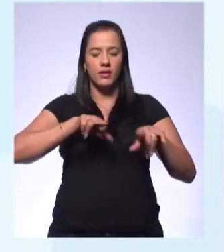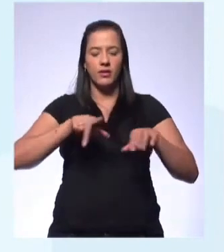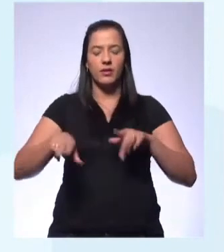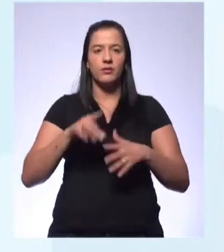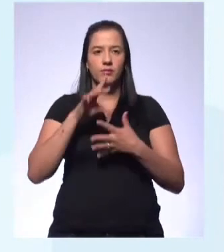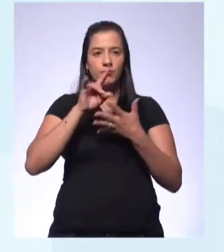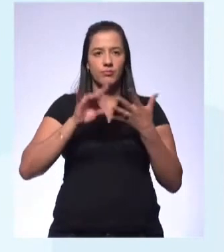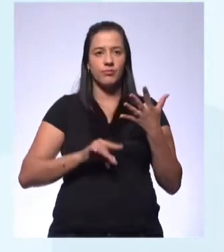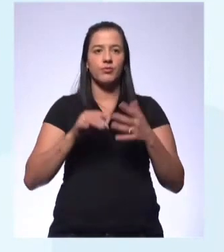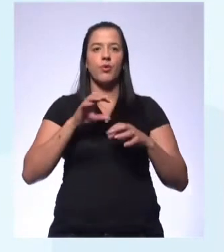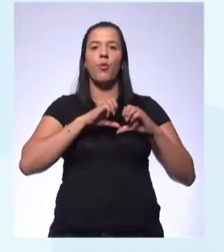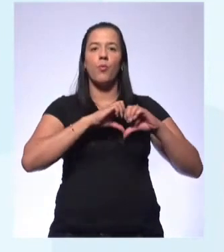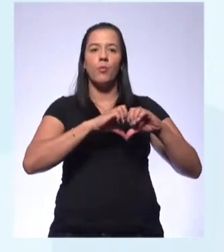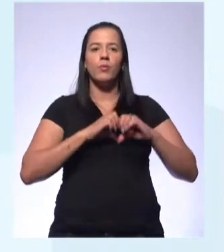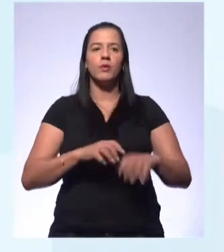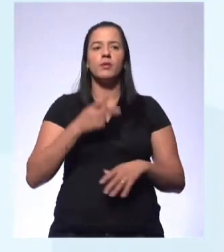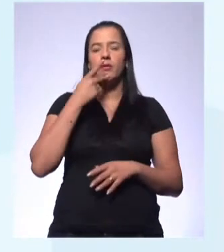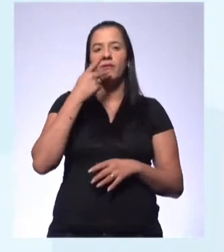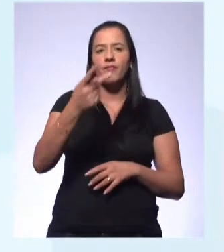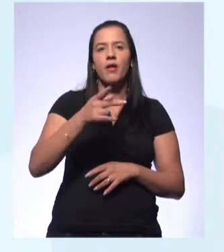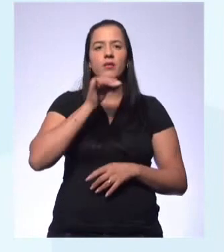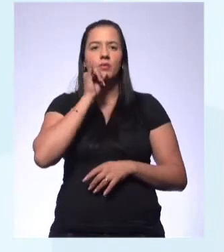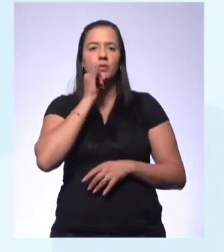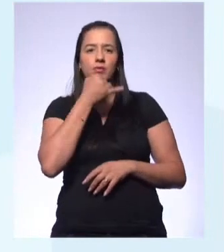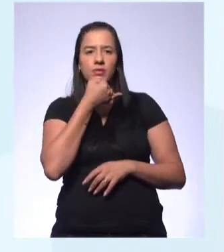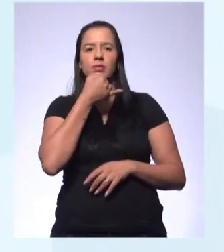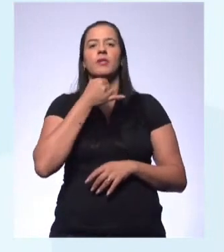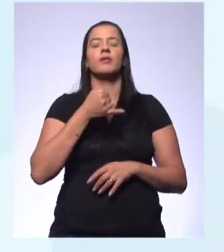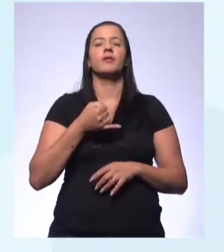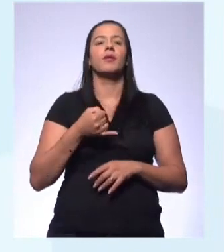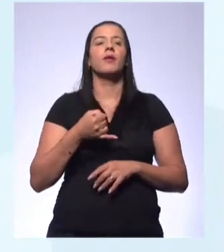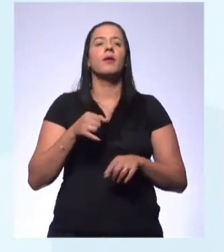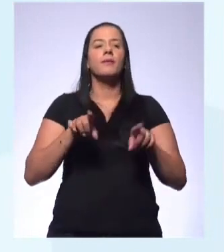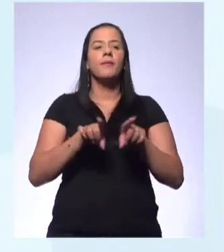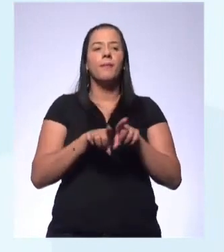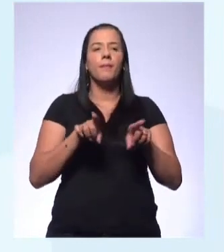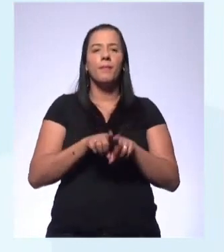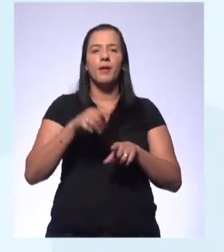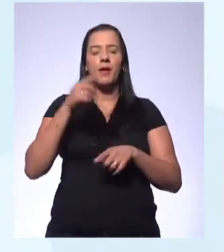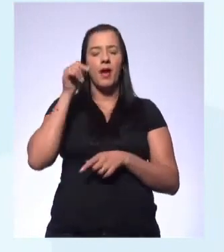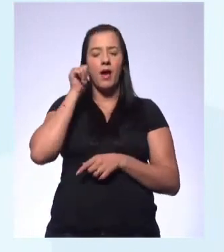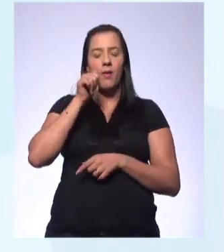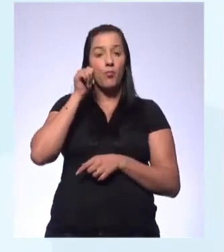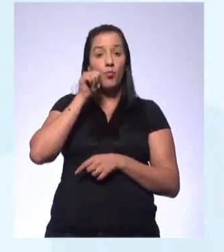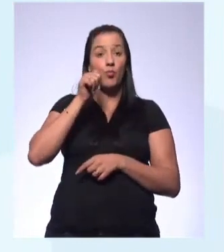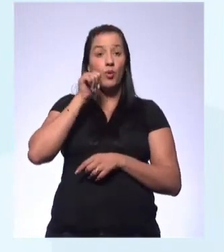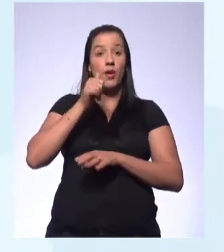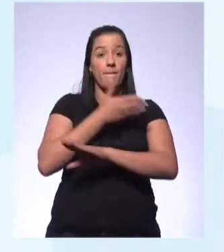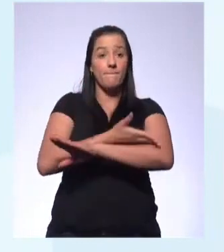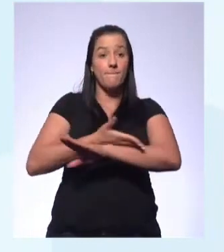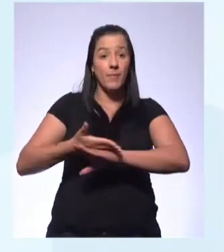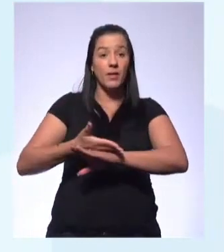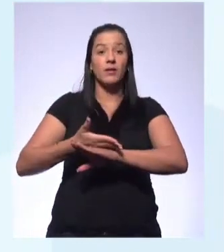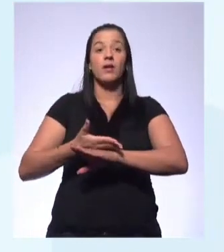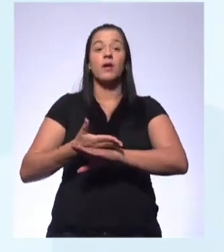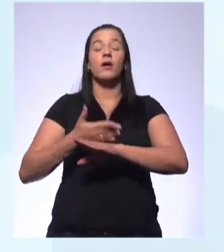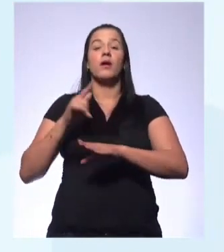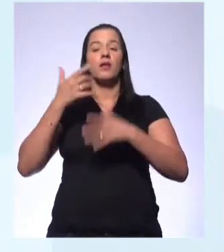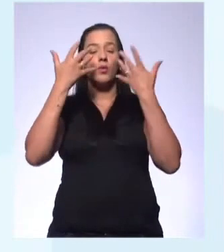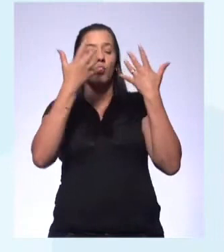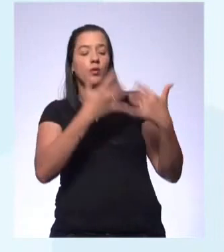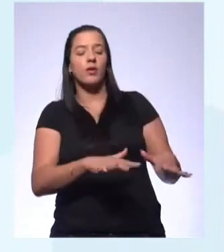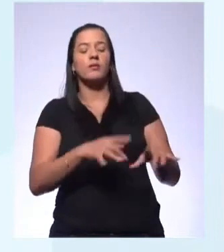românticas. E expressa sua tristeza depois de ter sido recusado por uma mulher branca. branca devido à cor de sua pele. Isso foi o que ele